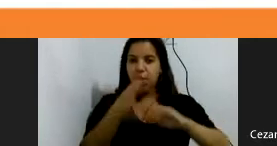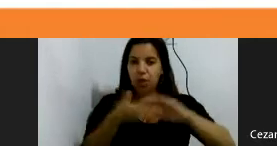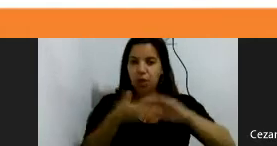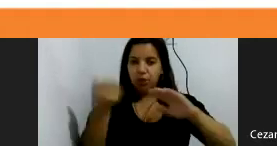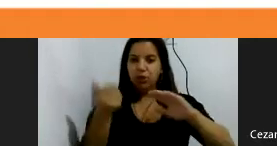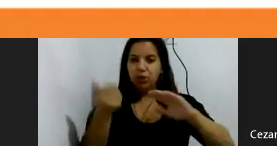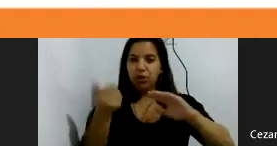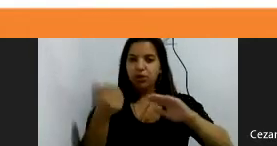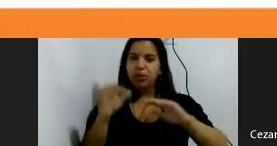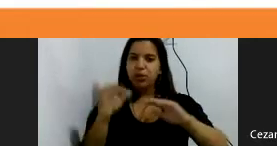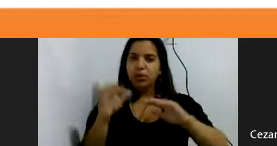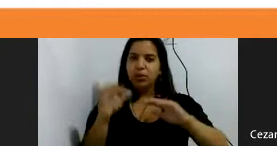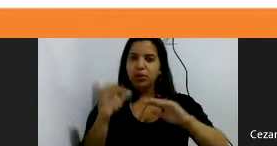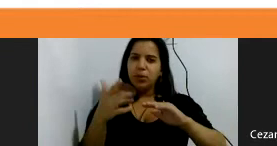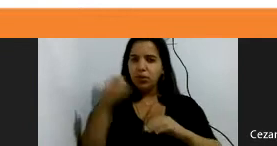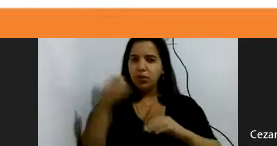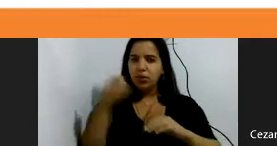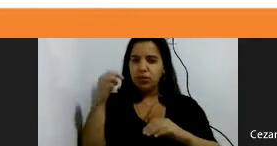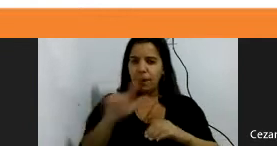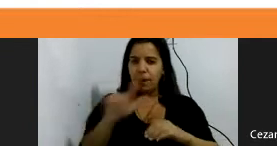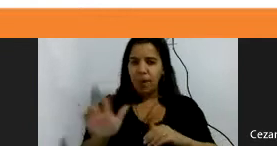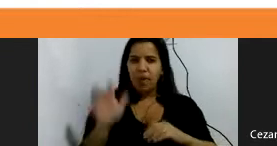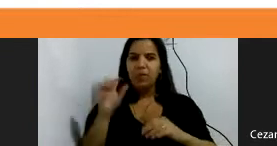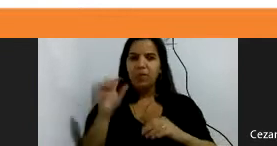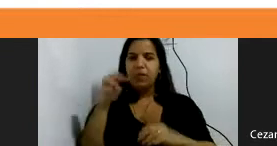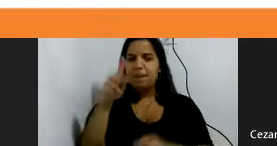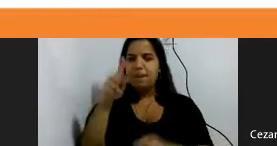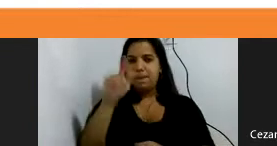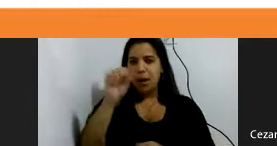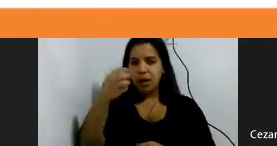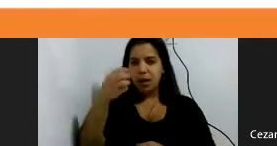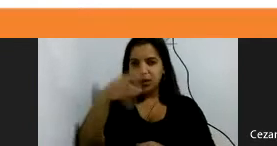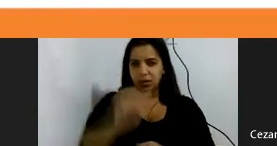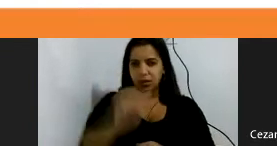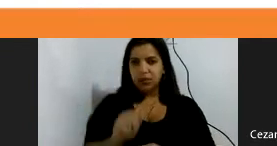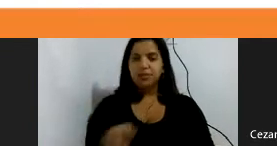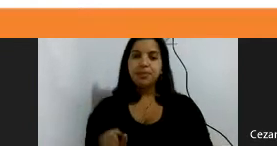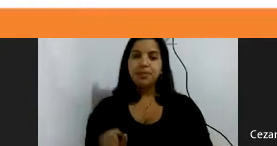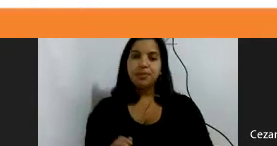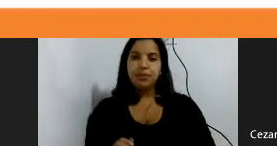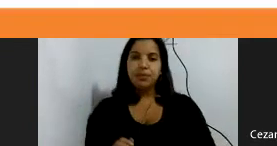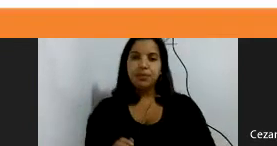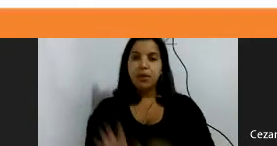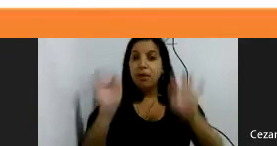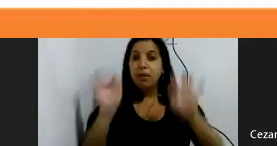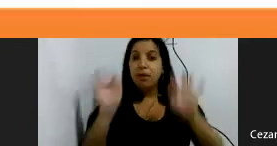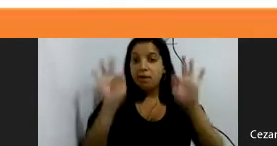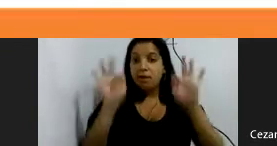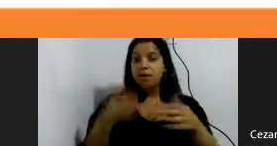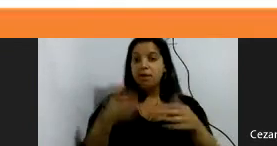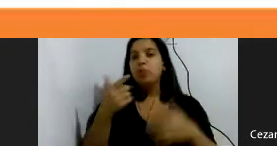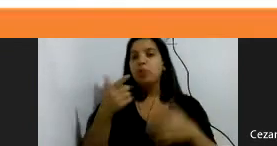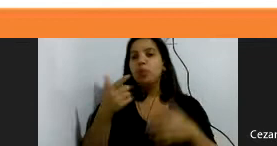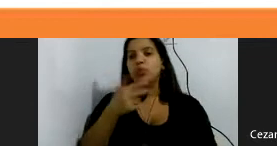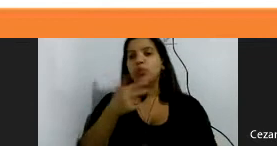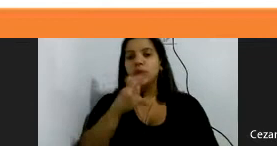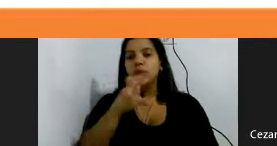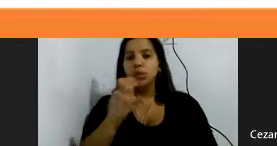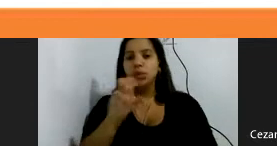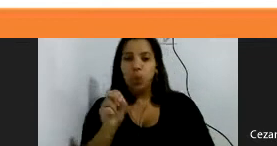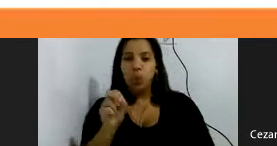de cerca de 200 a 250 ml de plasma e o volume final